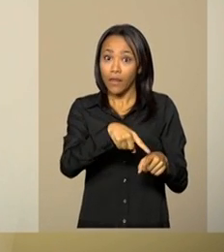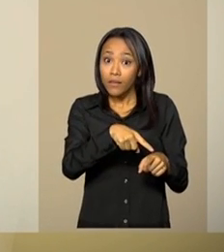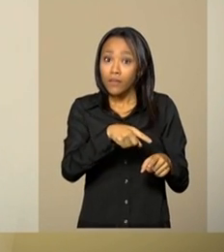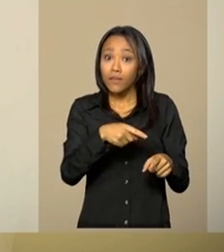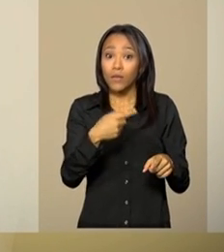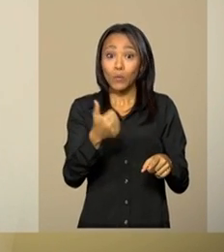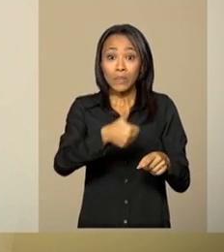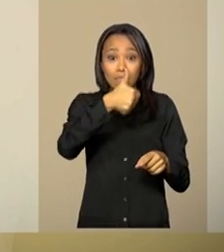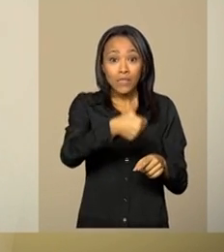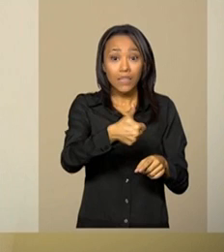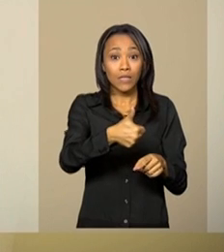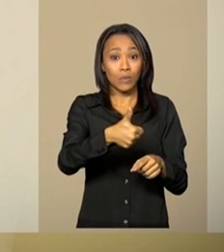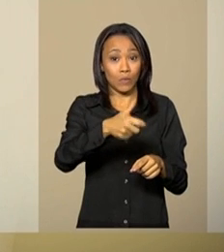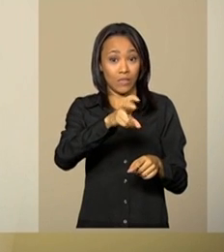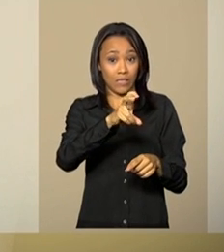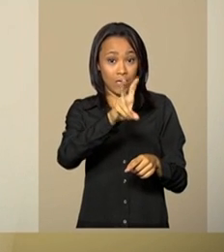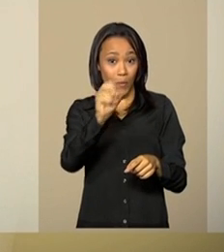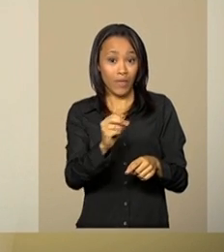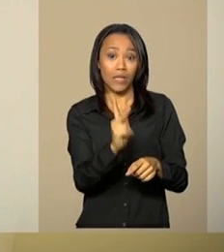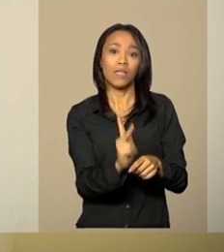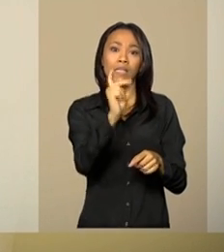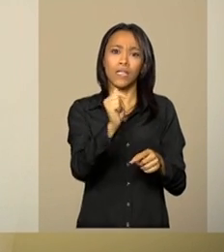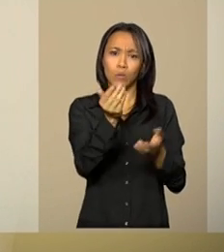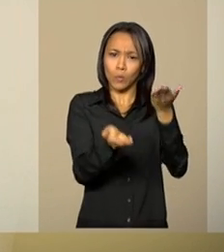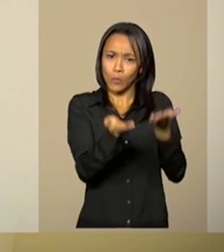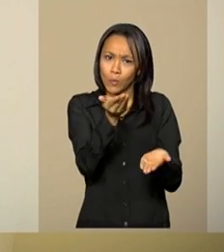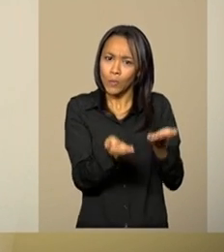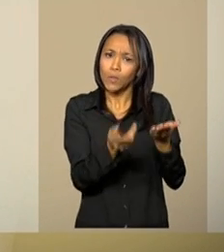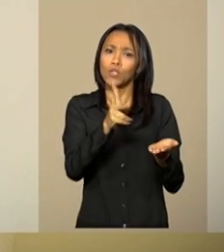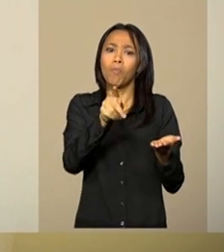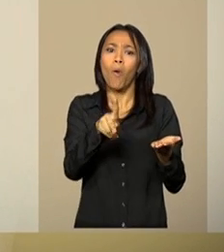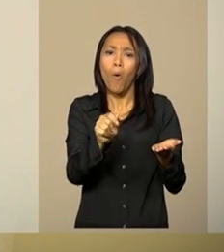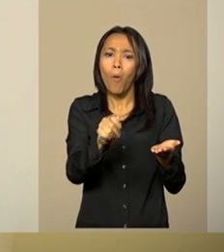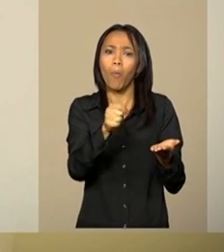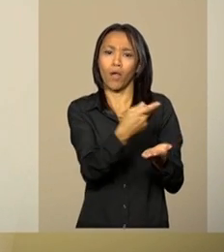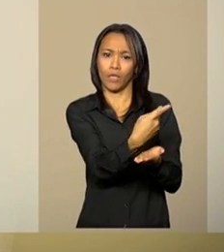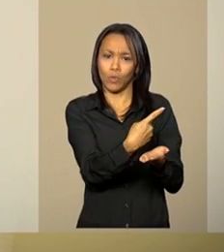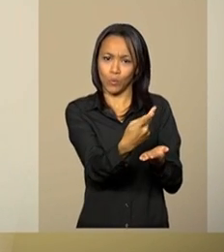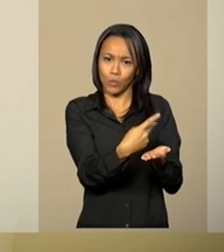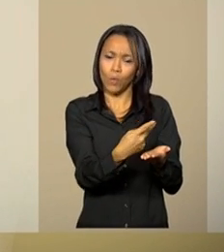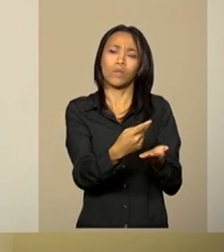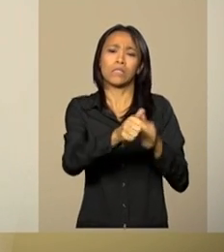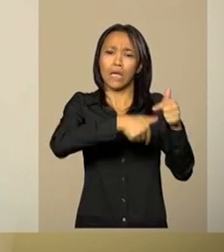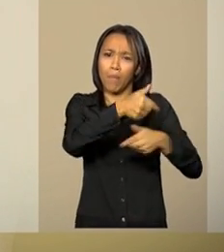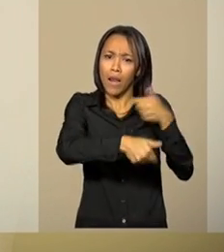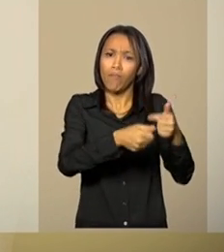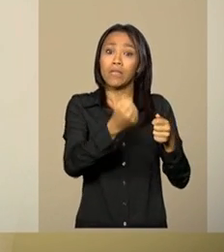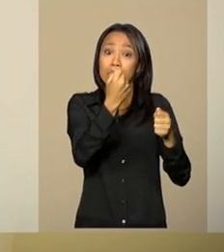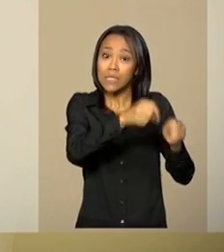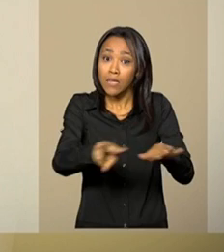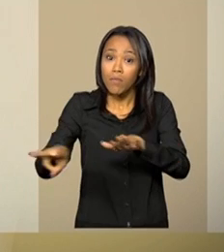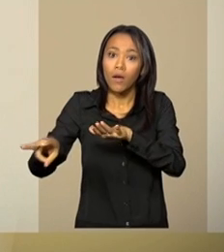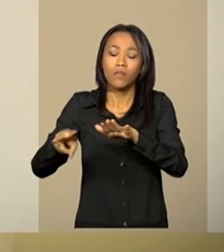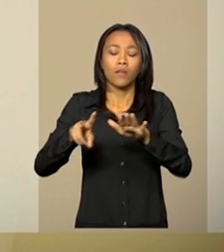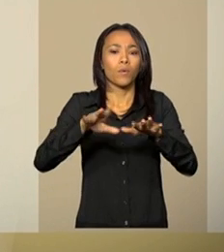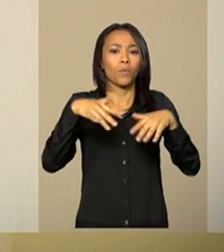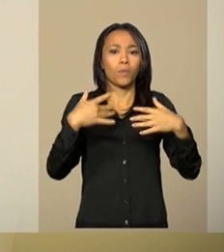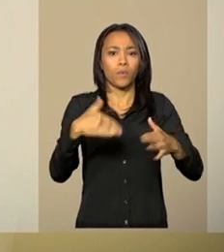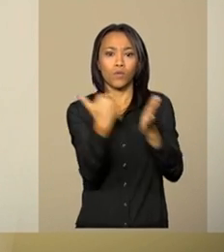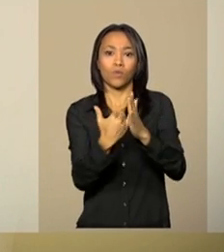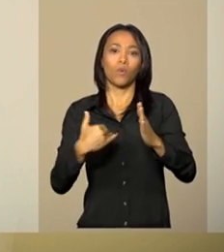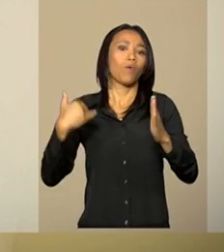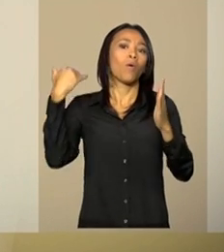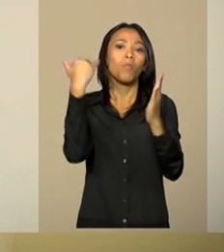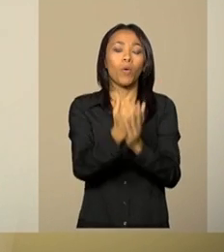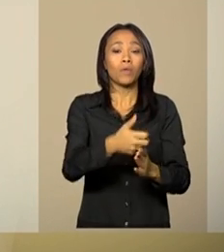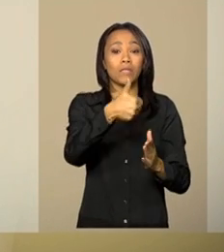os 150 quilos de polpa de fruta que o Wilson e a mulher produziam por semana passaram a ser